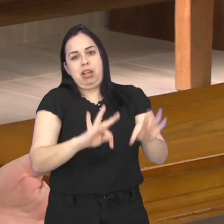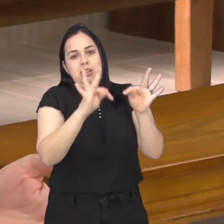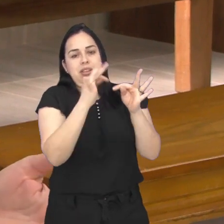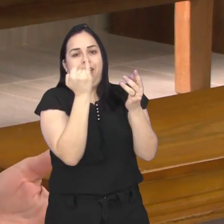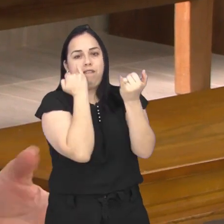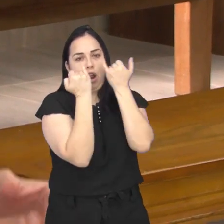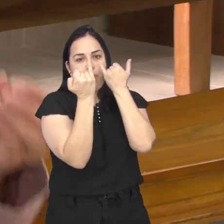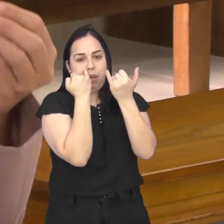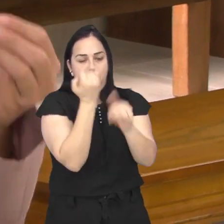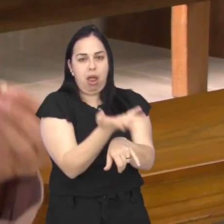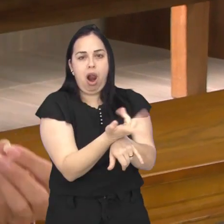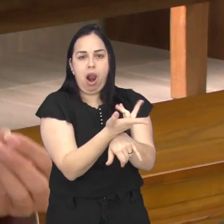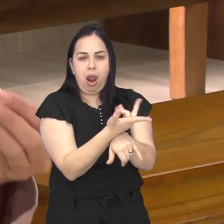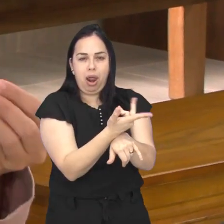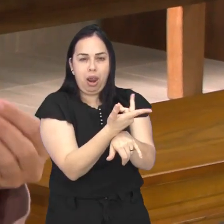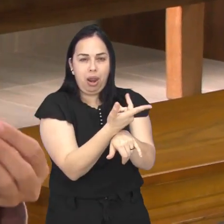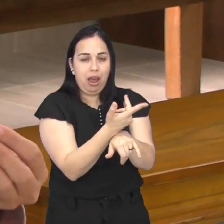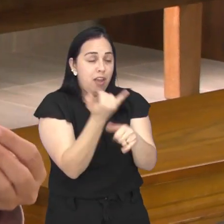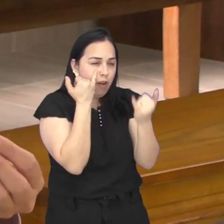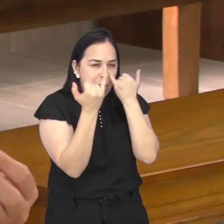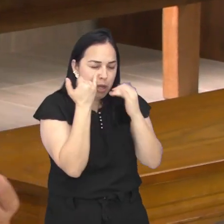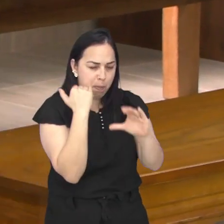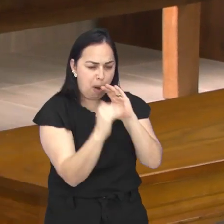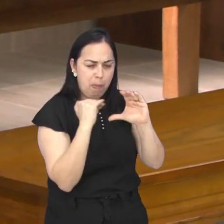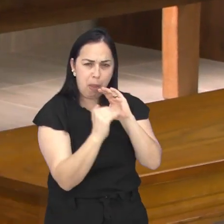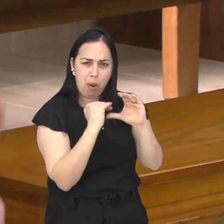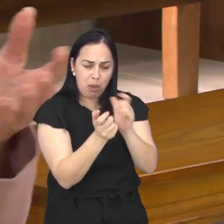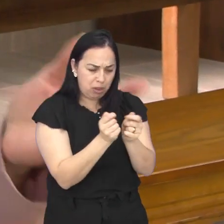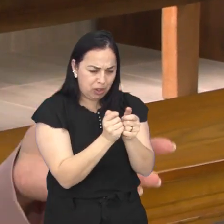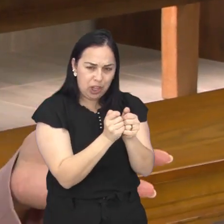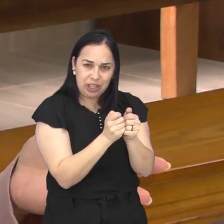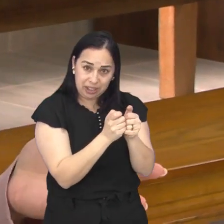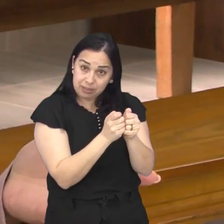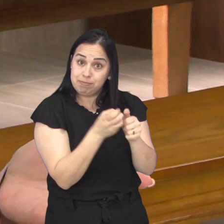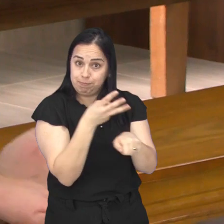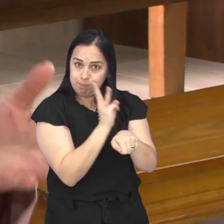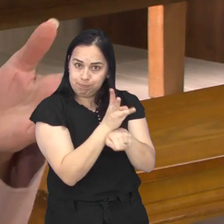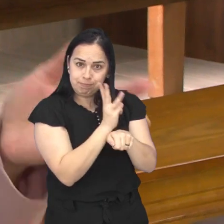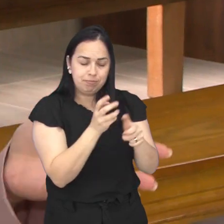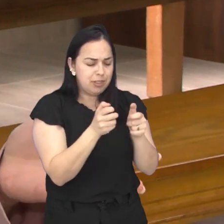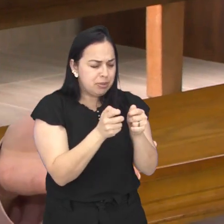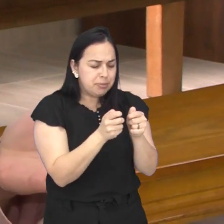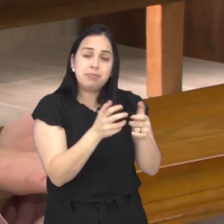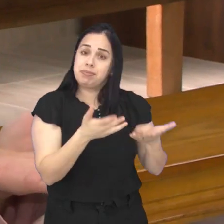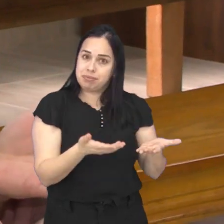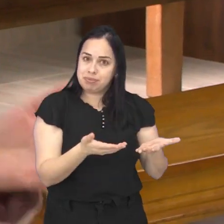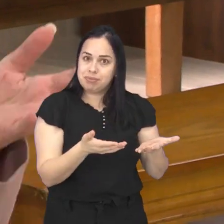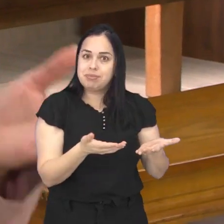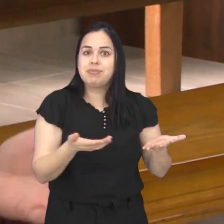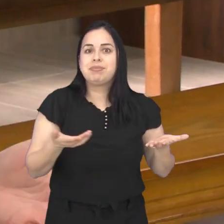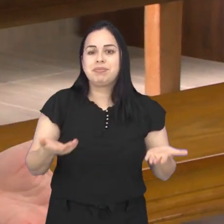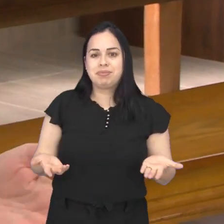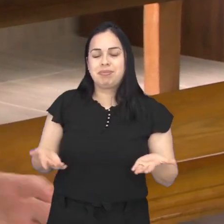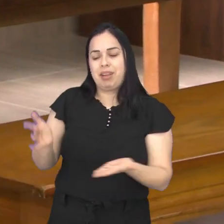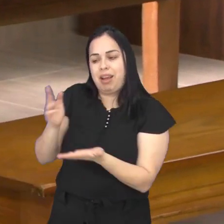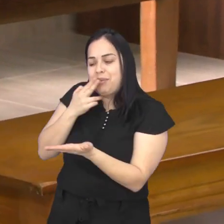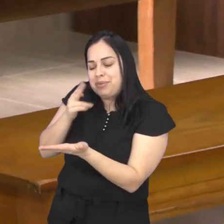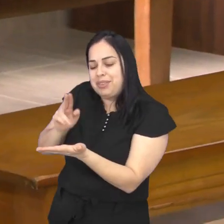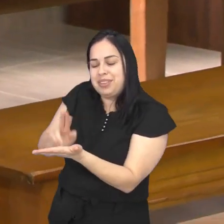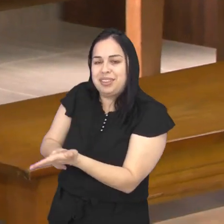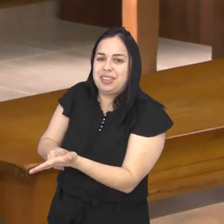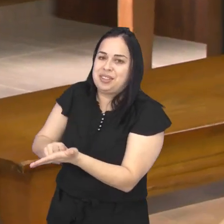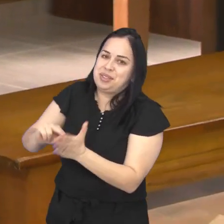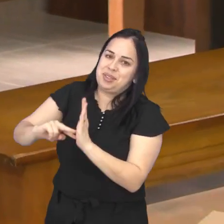tecnologia da informação, com tanta rapidez com que se chegam as mensagens pelo WhatsApp e e-mails, por